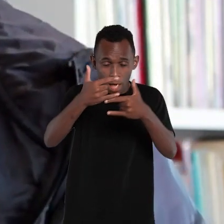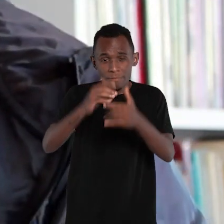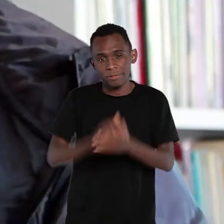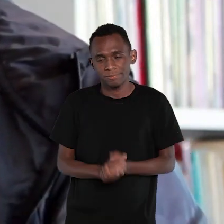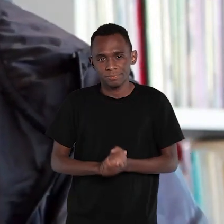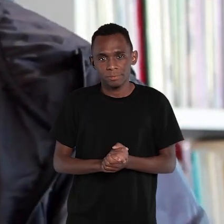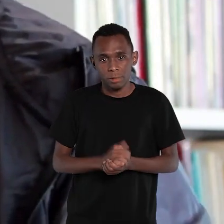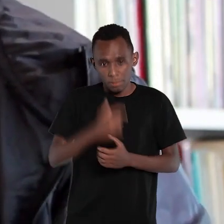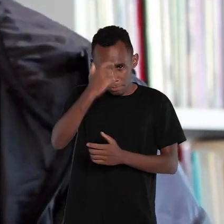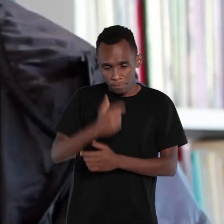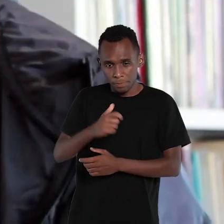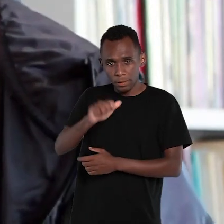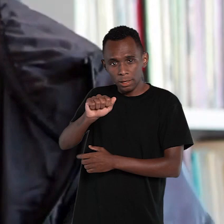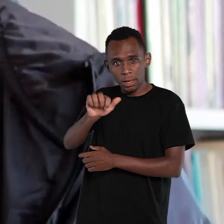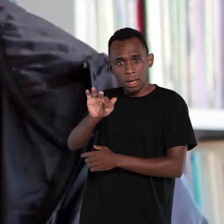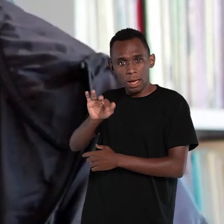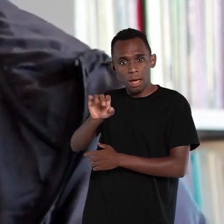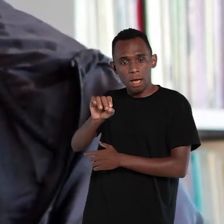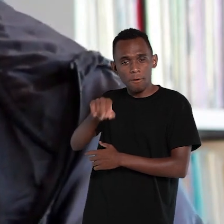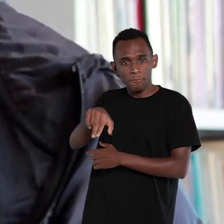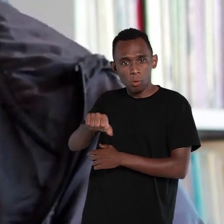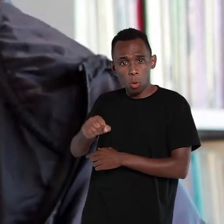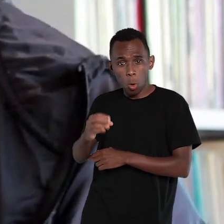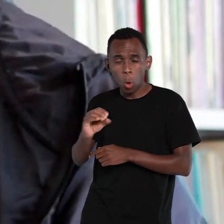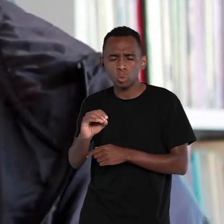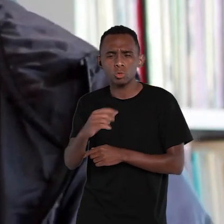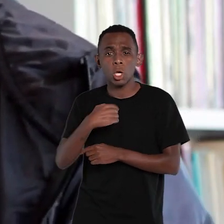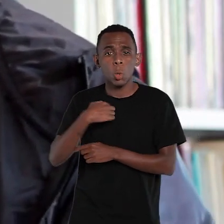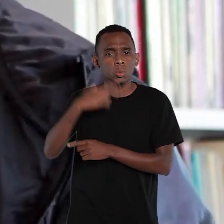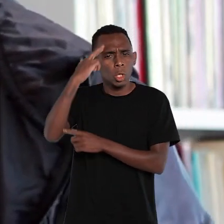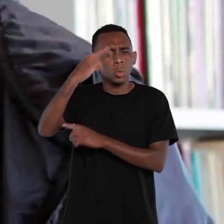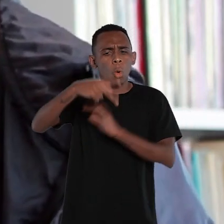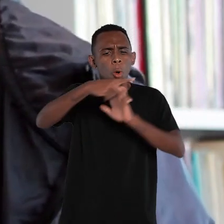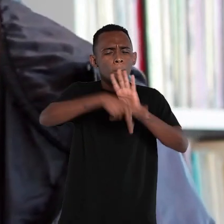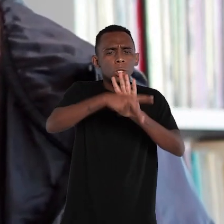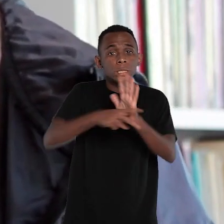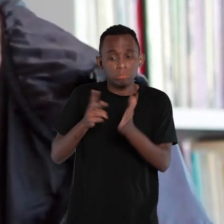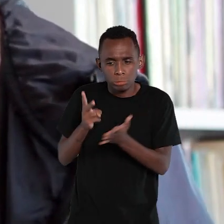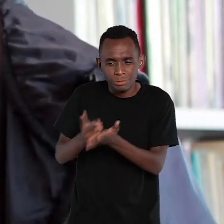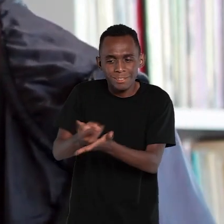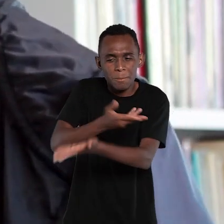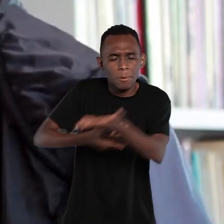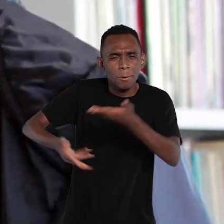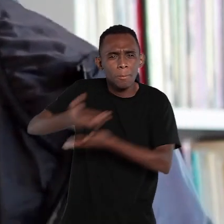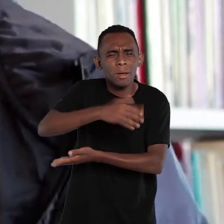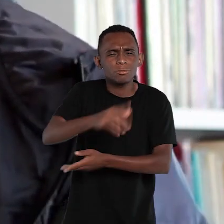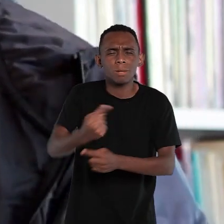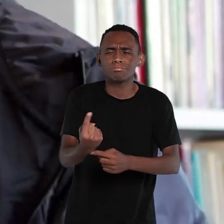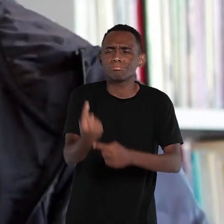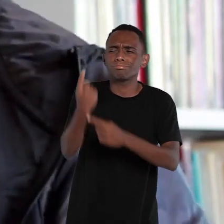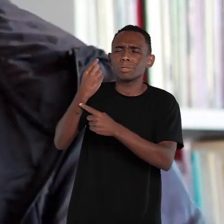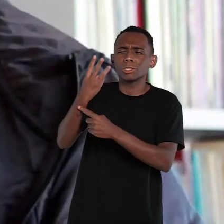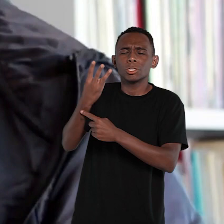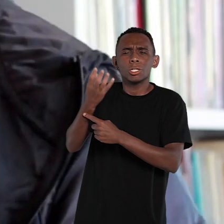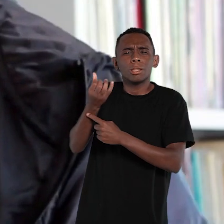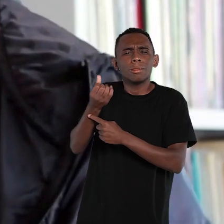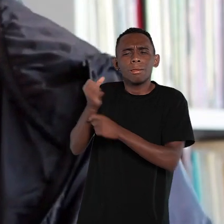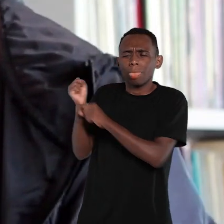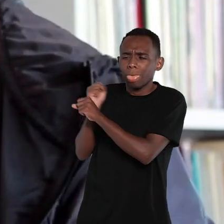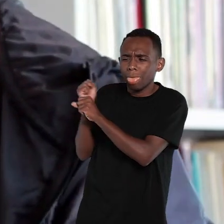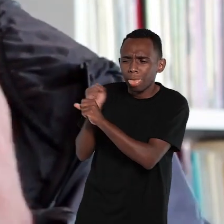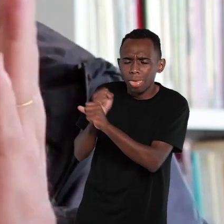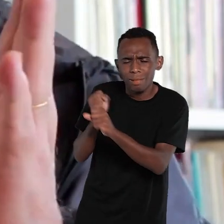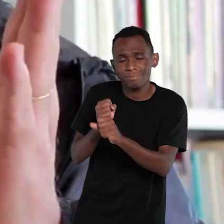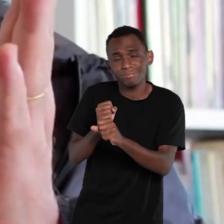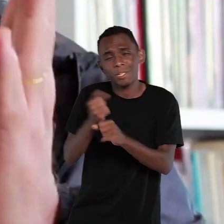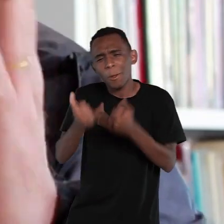ar. Meu nome é Afonso Borges e eu faço o projeto Sempre um Papo há 36 anos. Eu brinco